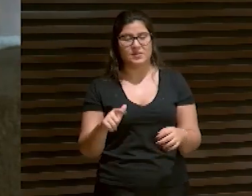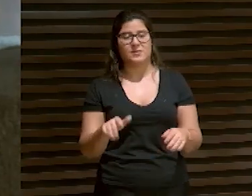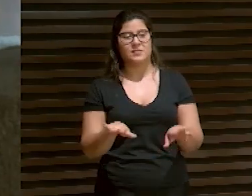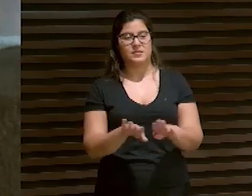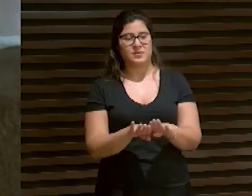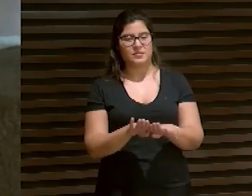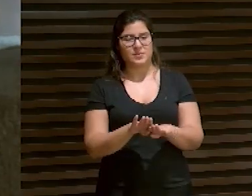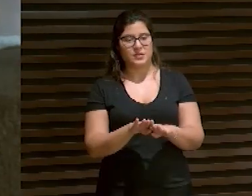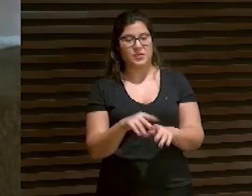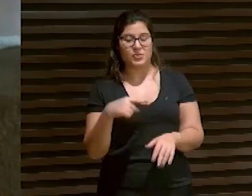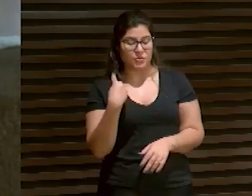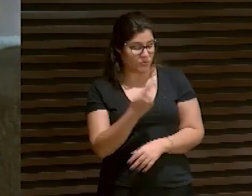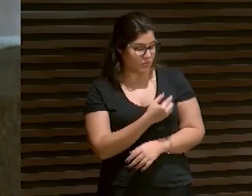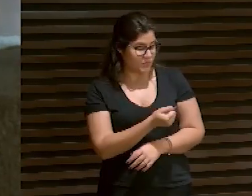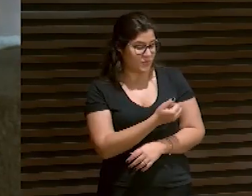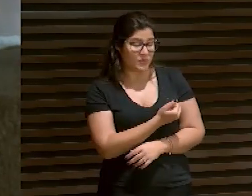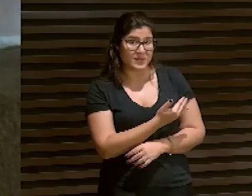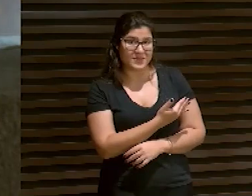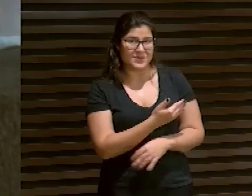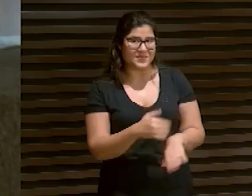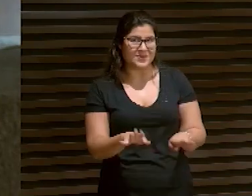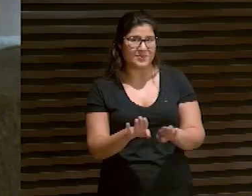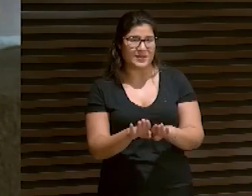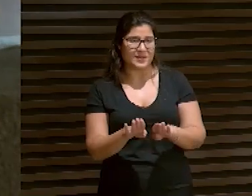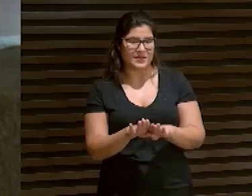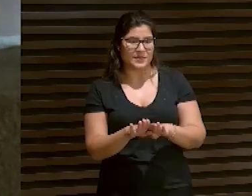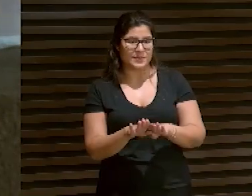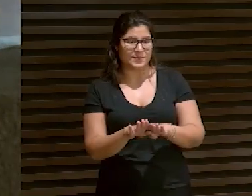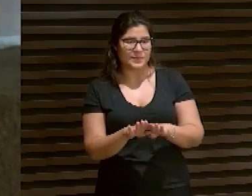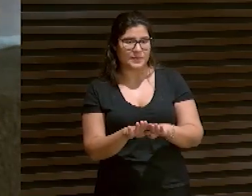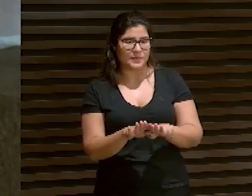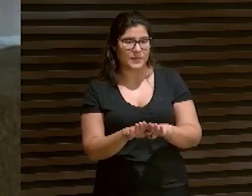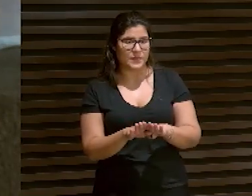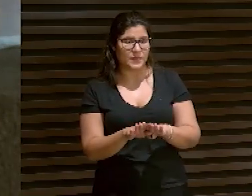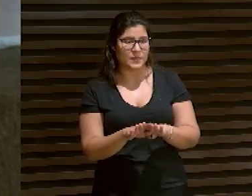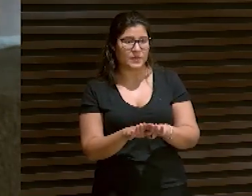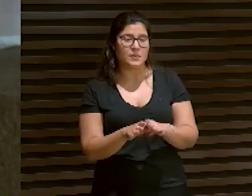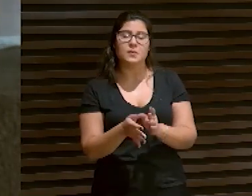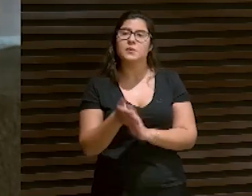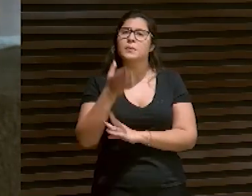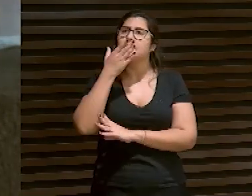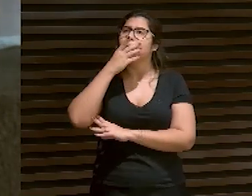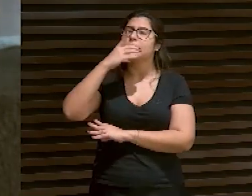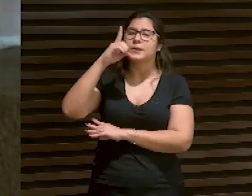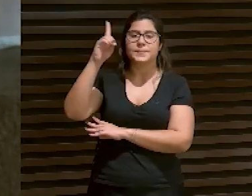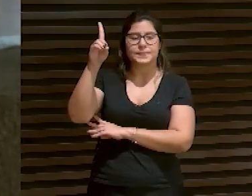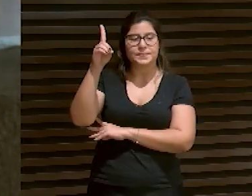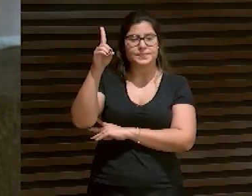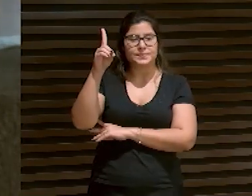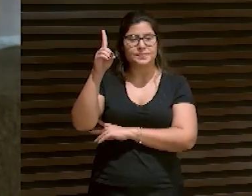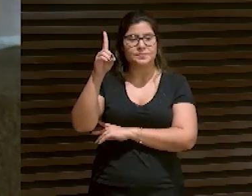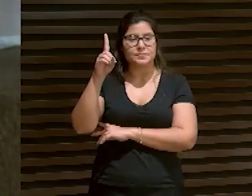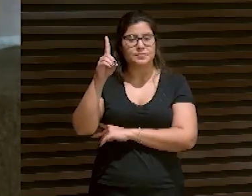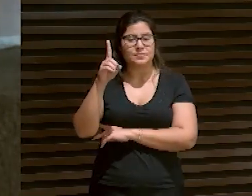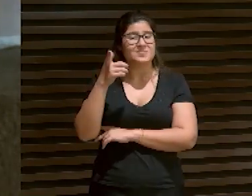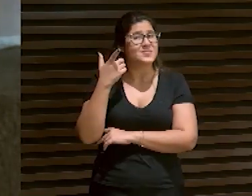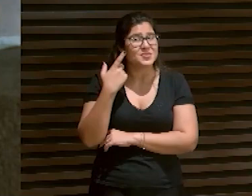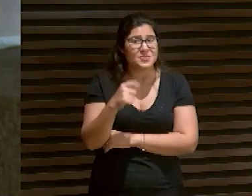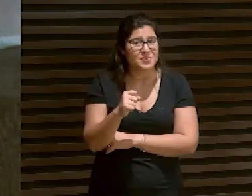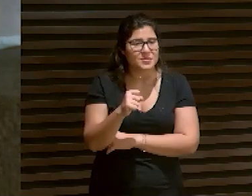coração? Porque quantas são as vezes que olhamos para o alto e falamos assim: Pai, eu não